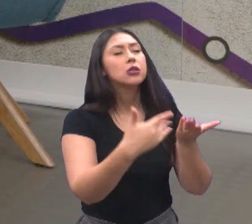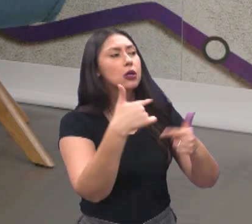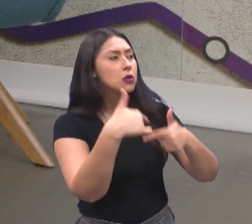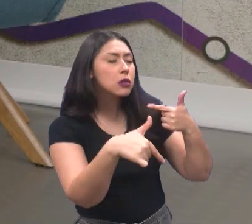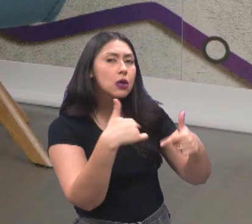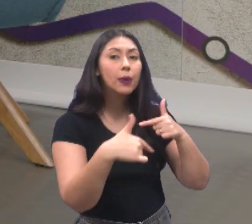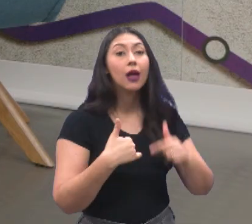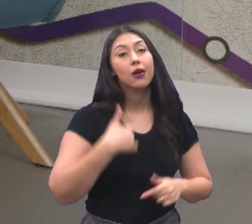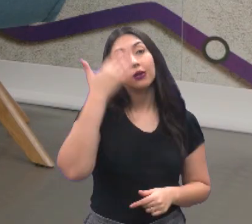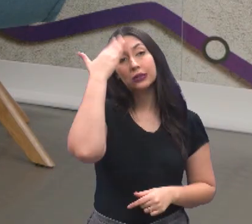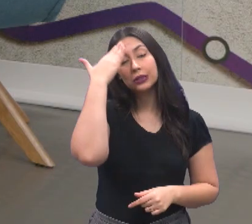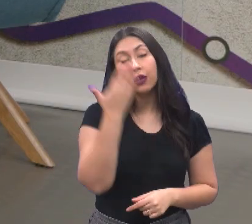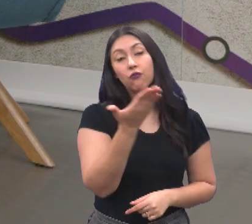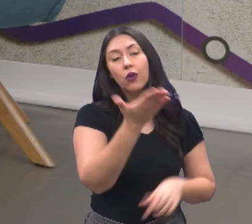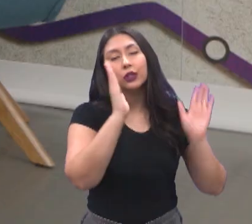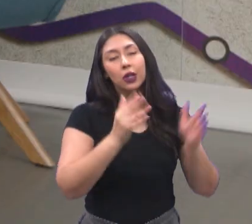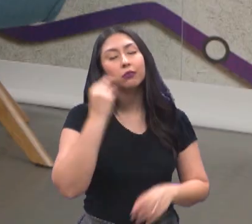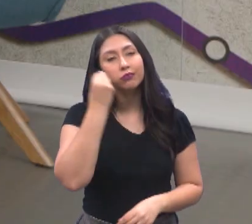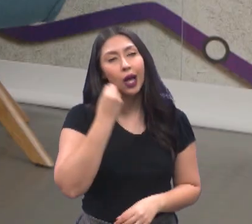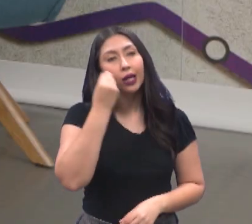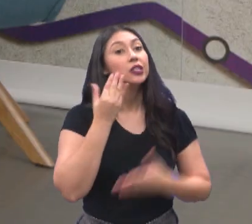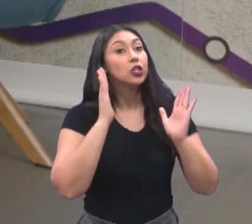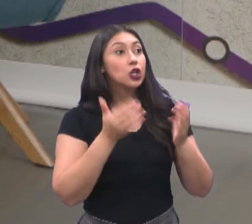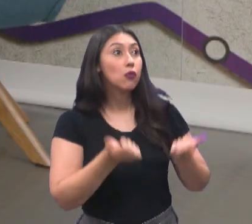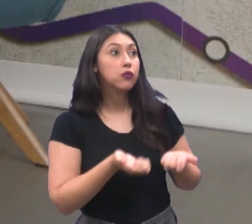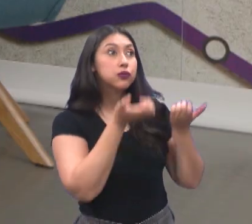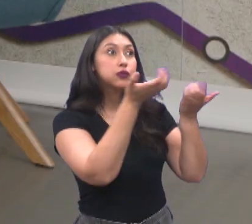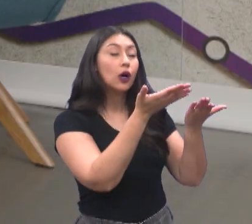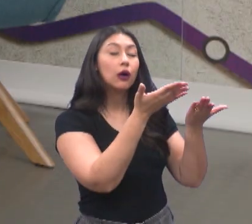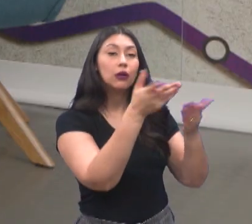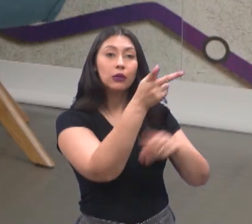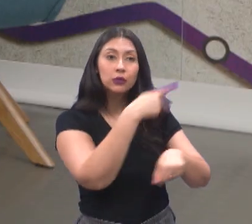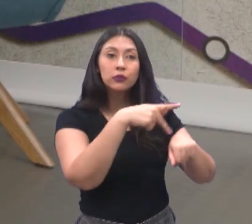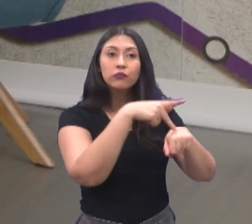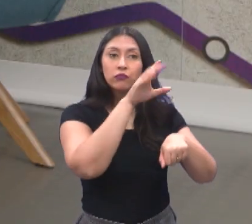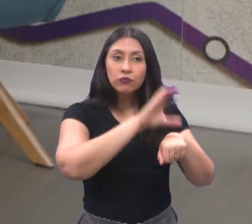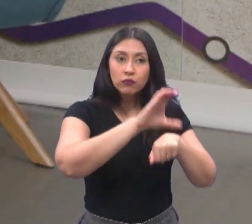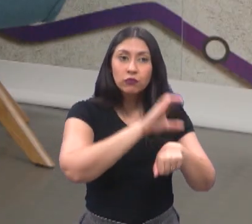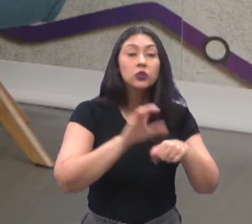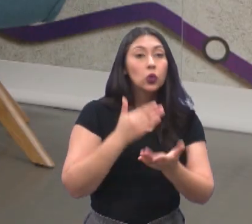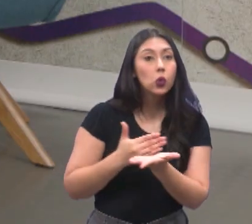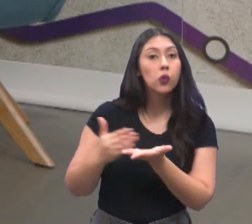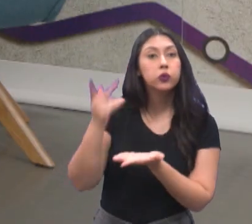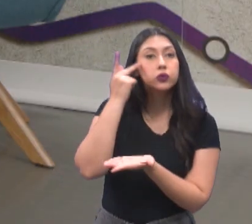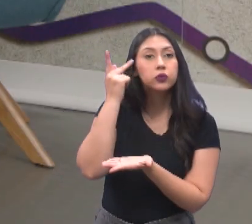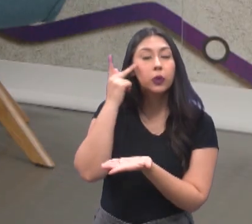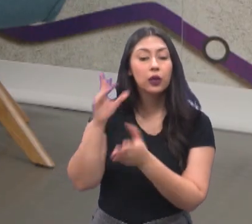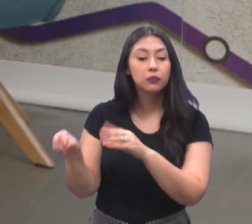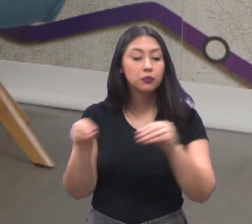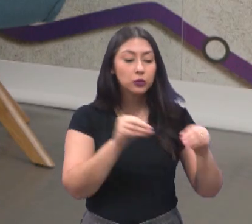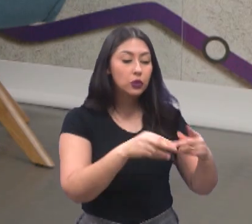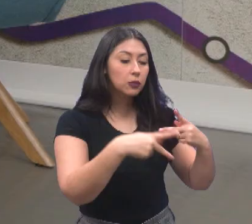Eu sei que você tem várias experiências, Você foi para fora, fazer curso, né, você começou em São Paulo, depois ingressou aqui para São